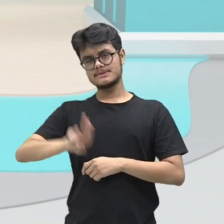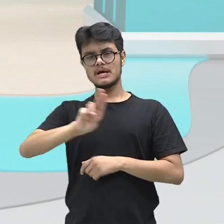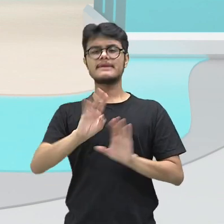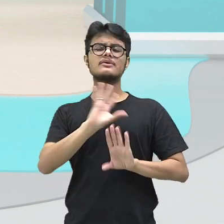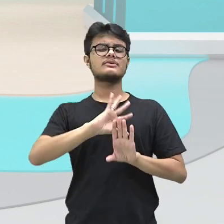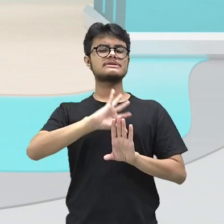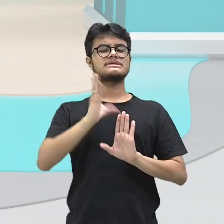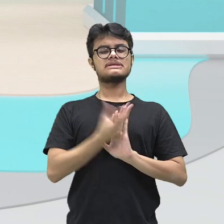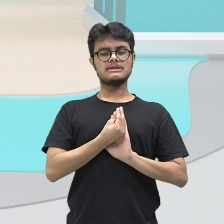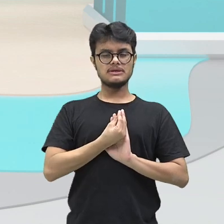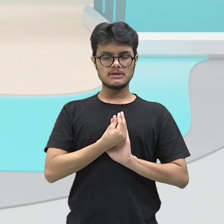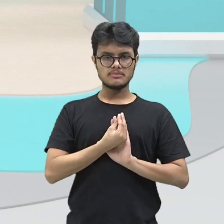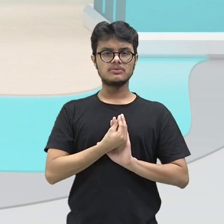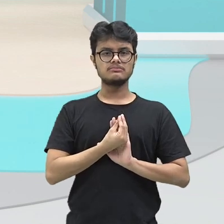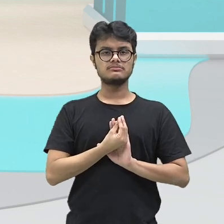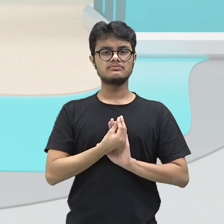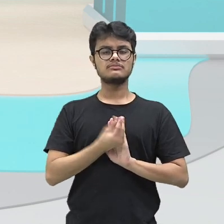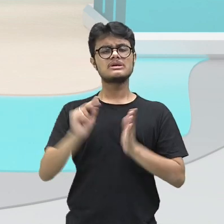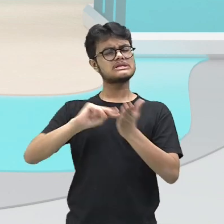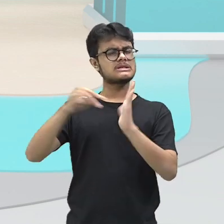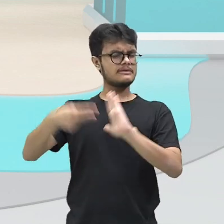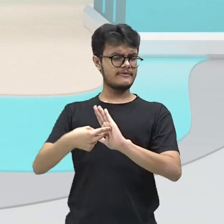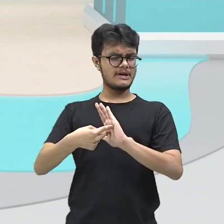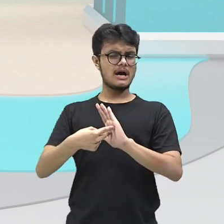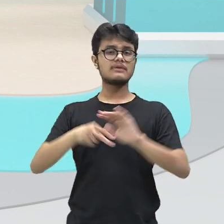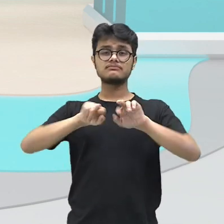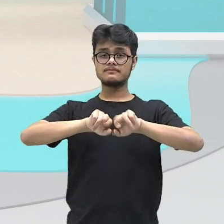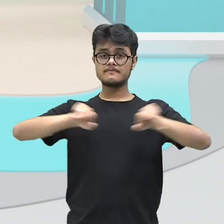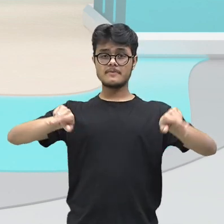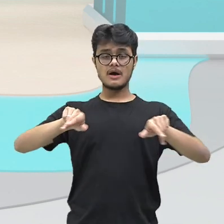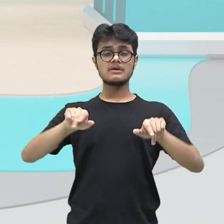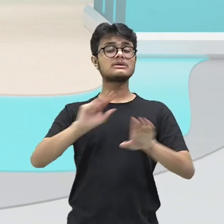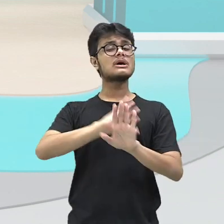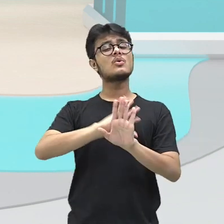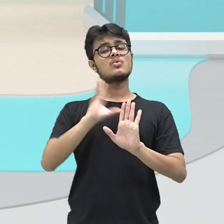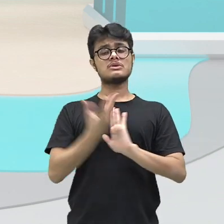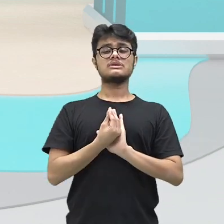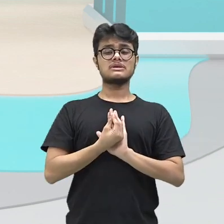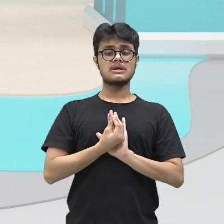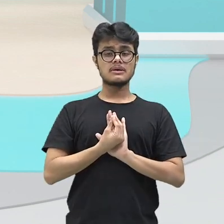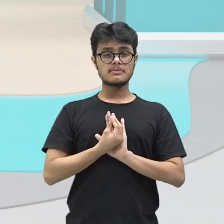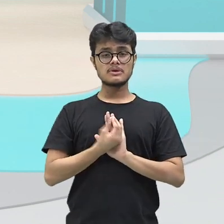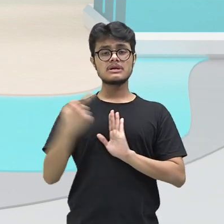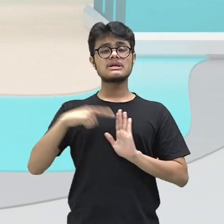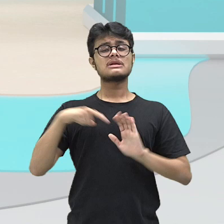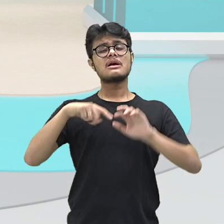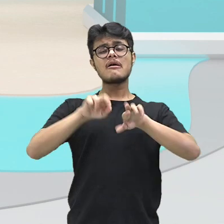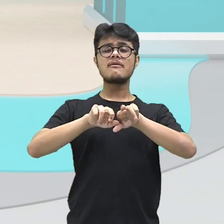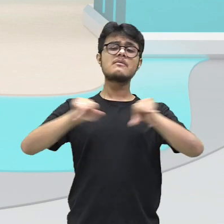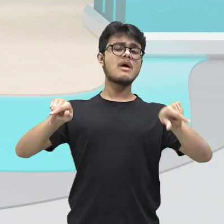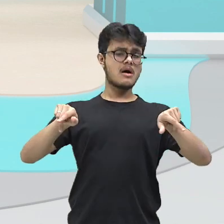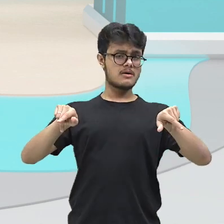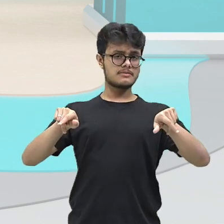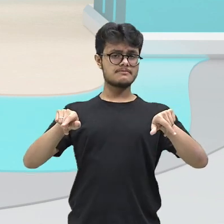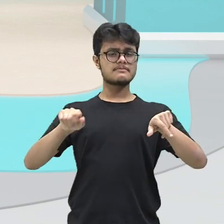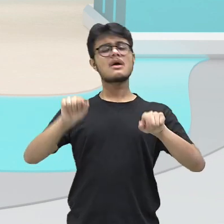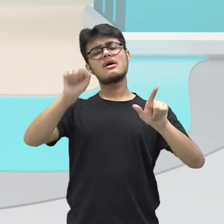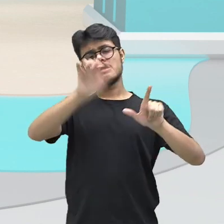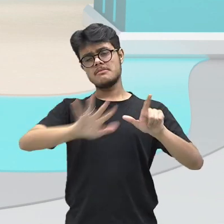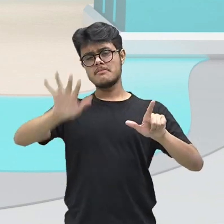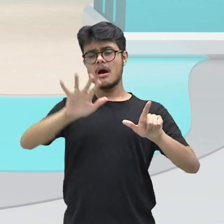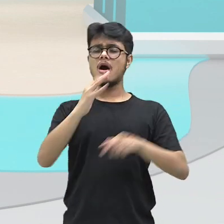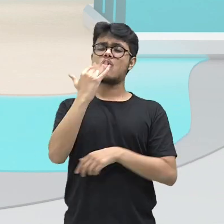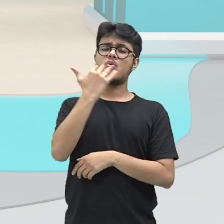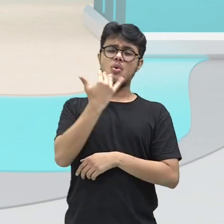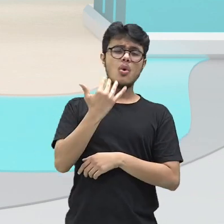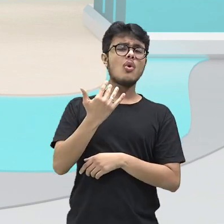capazes de transmitir mensagens e ideias complexas. Os símbolos podem assumir muitas formas. Elas podem ser imagens, cores,